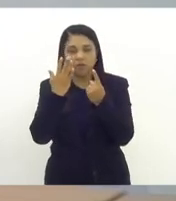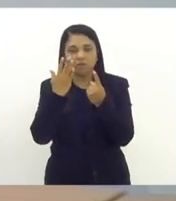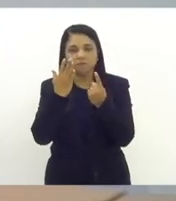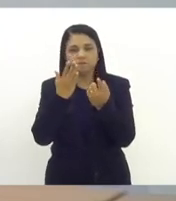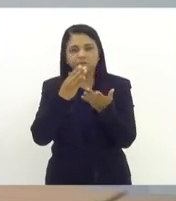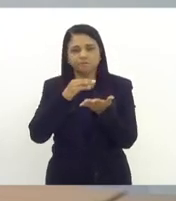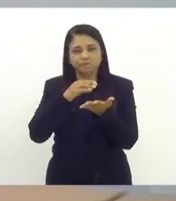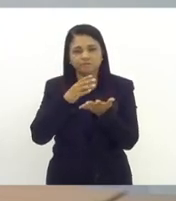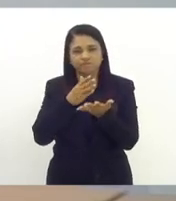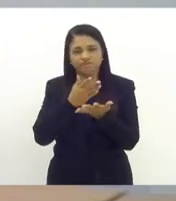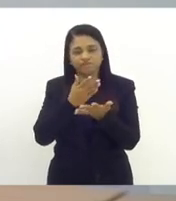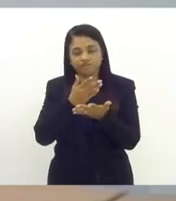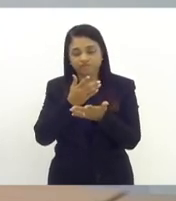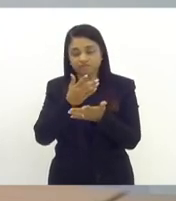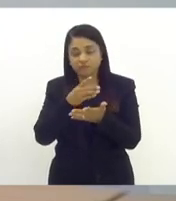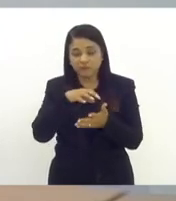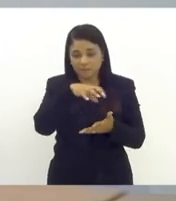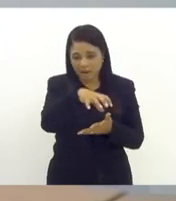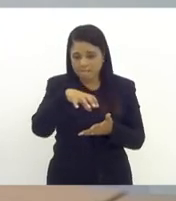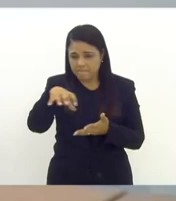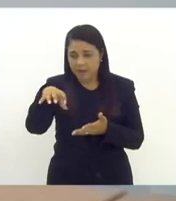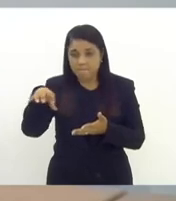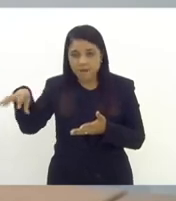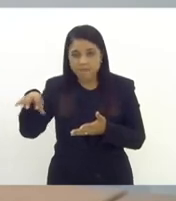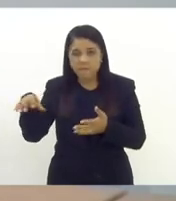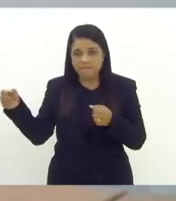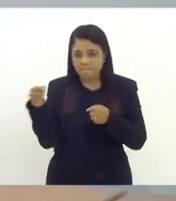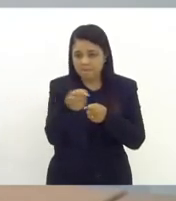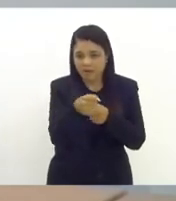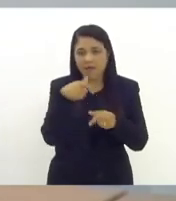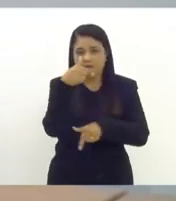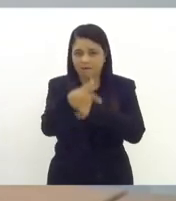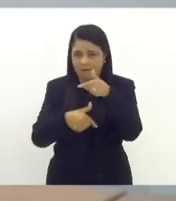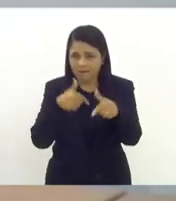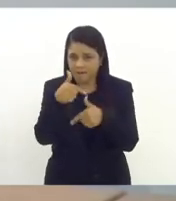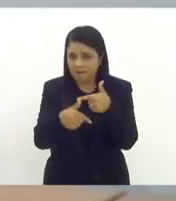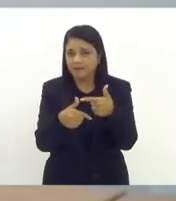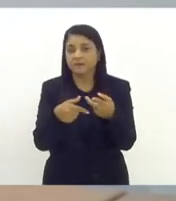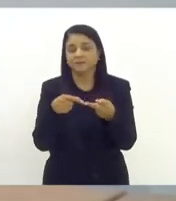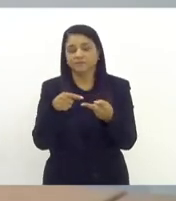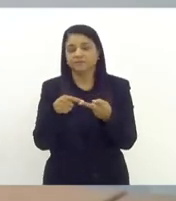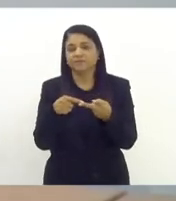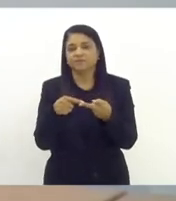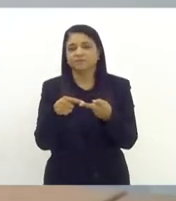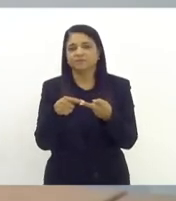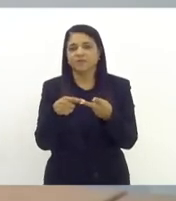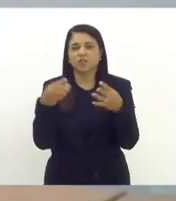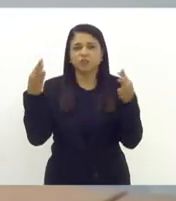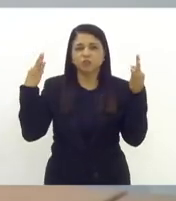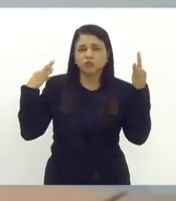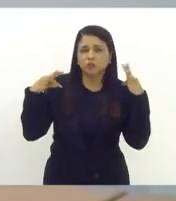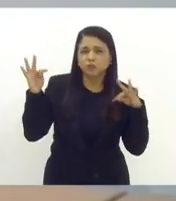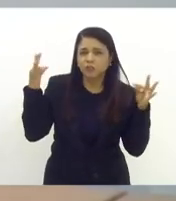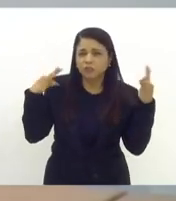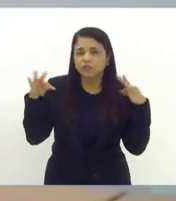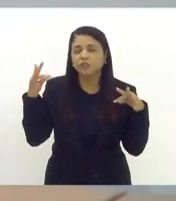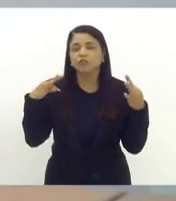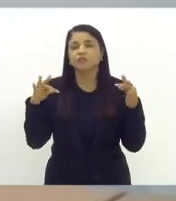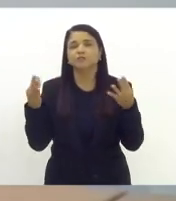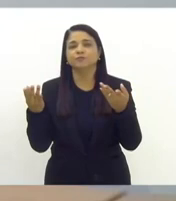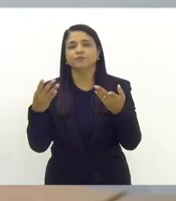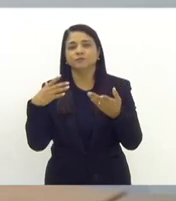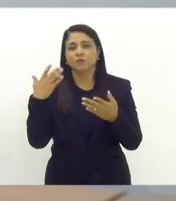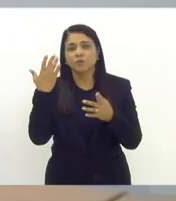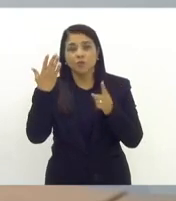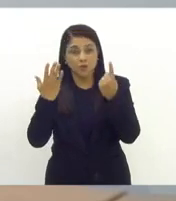né geração de emprego a questão turística a gente vê aqui o